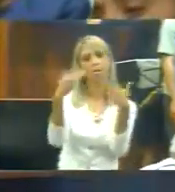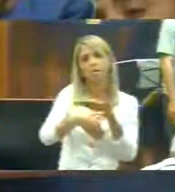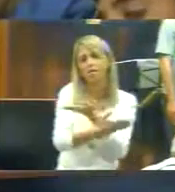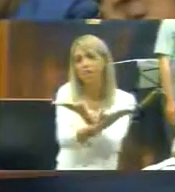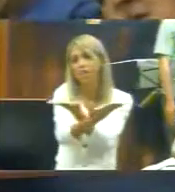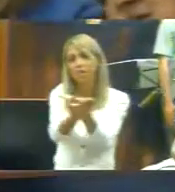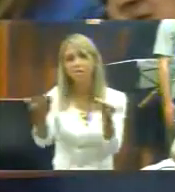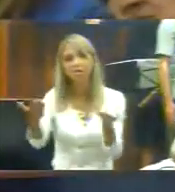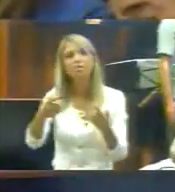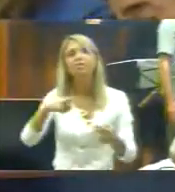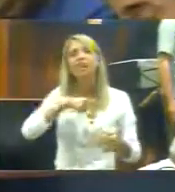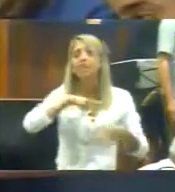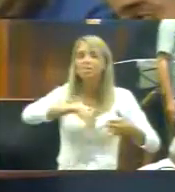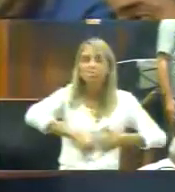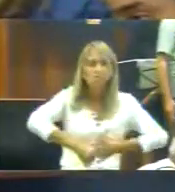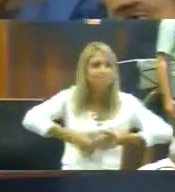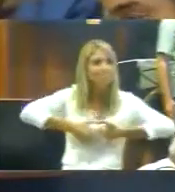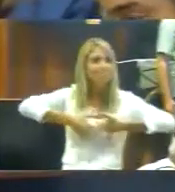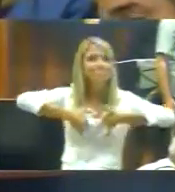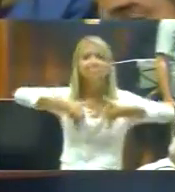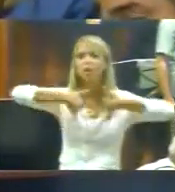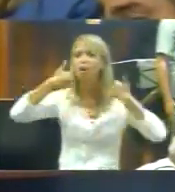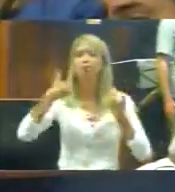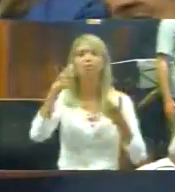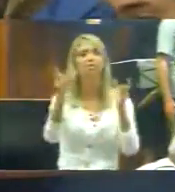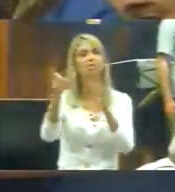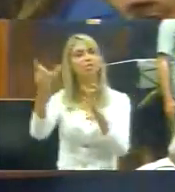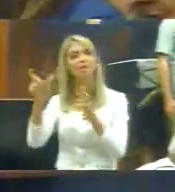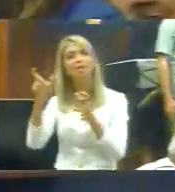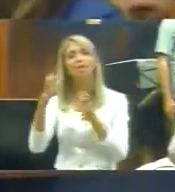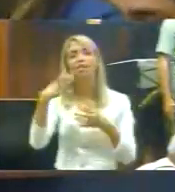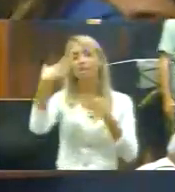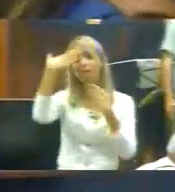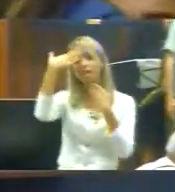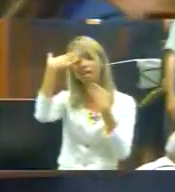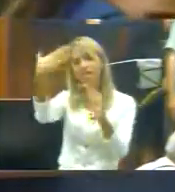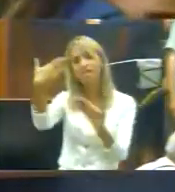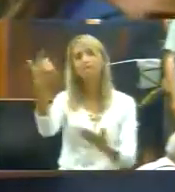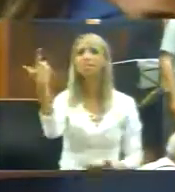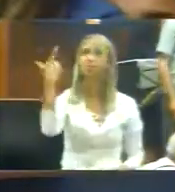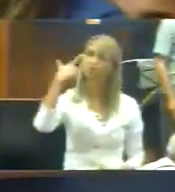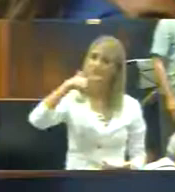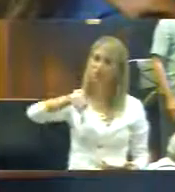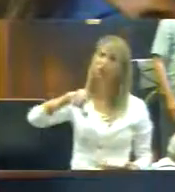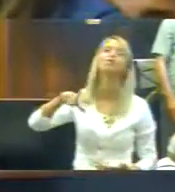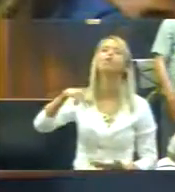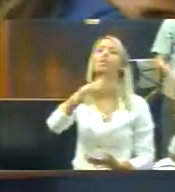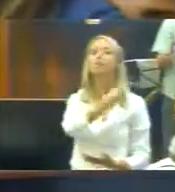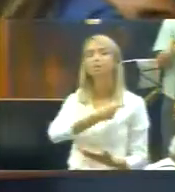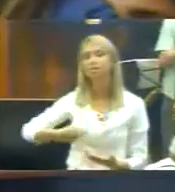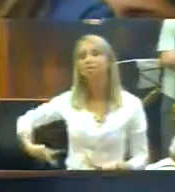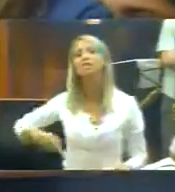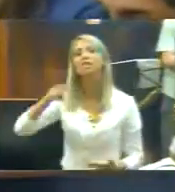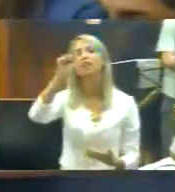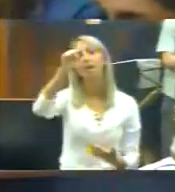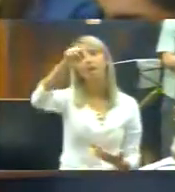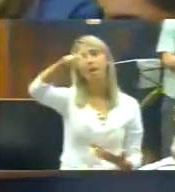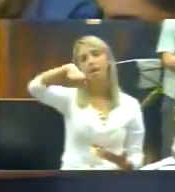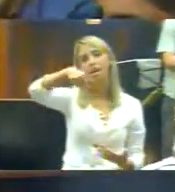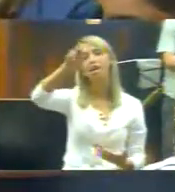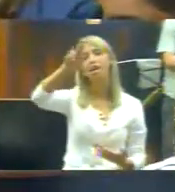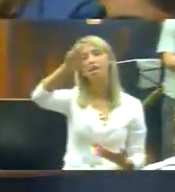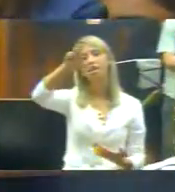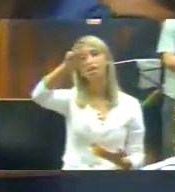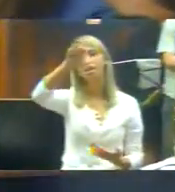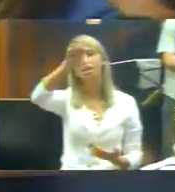Vocês me enchem de orgulho. Quero agradecer, né, mais uma vez ao presidente Aquiles Barreto, que abraçou esse projeto